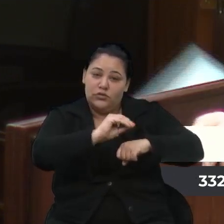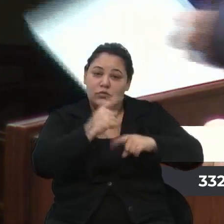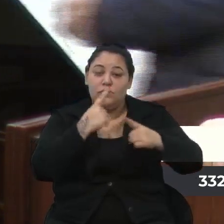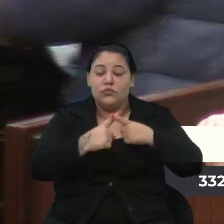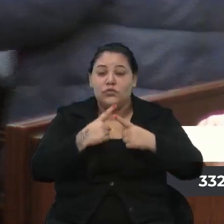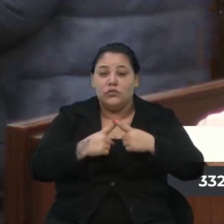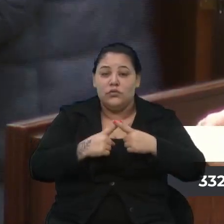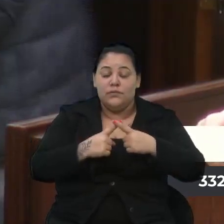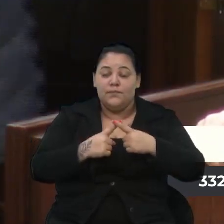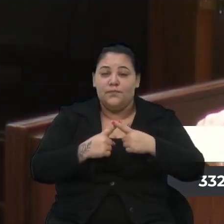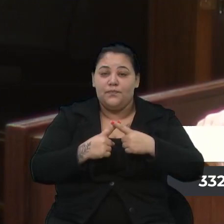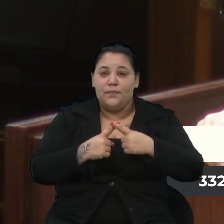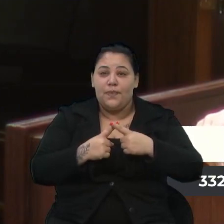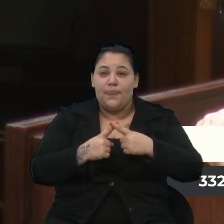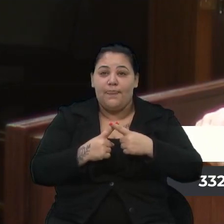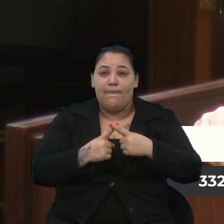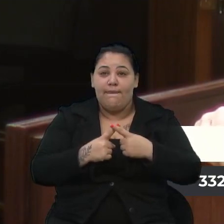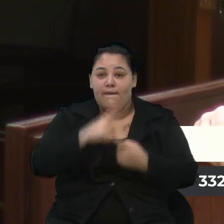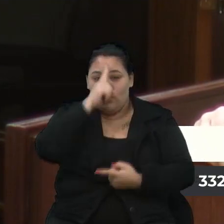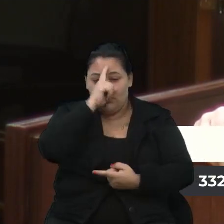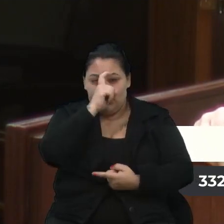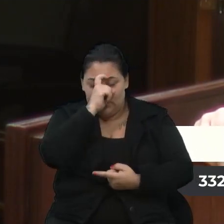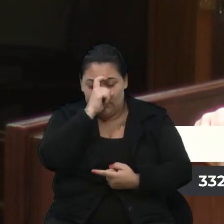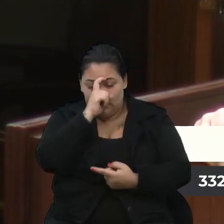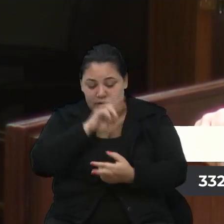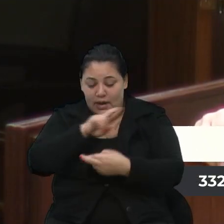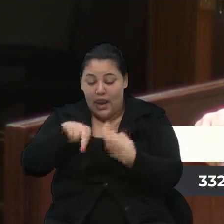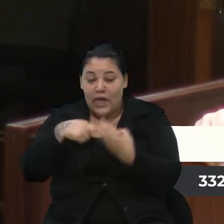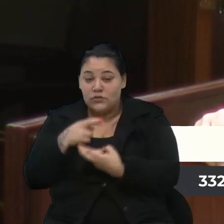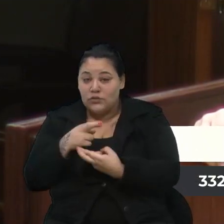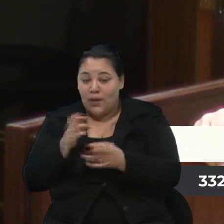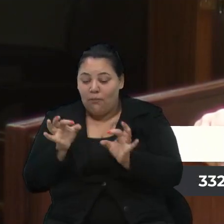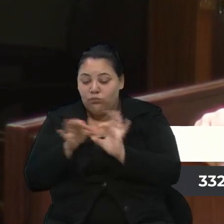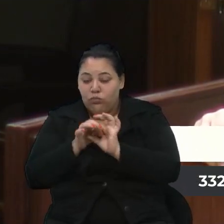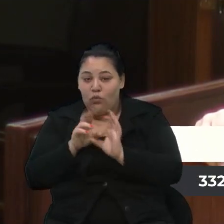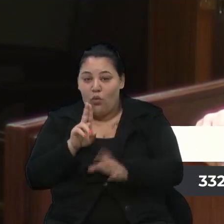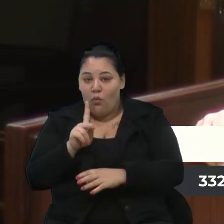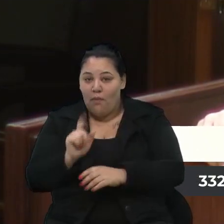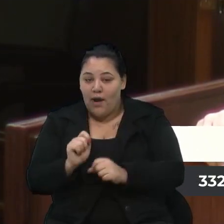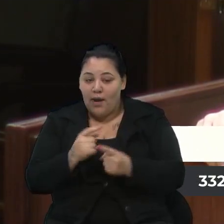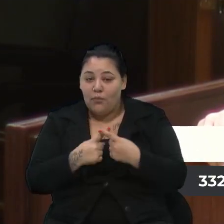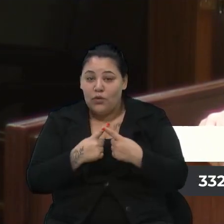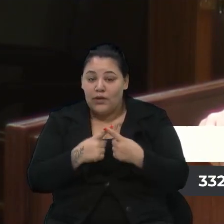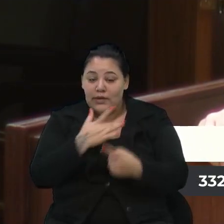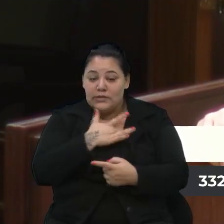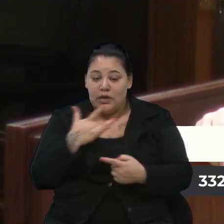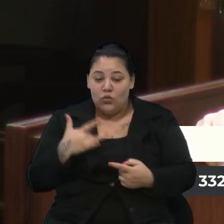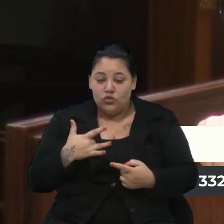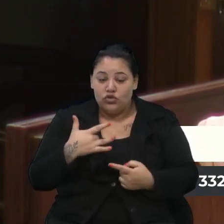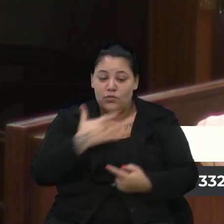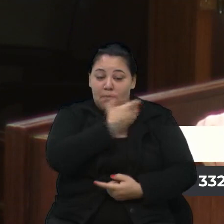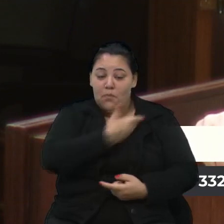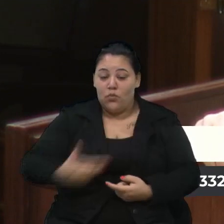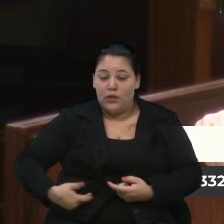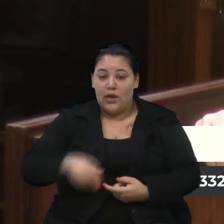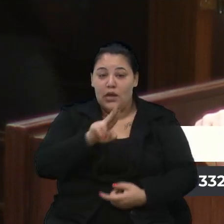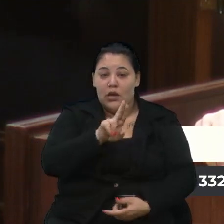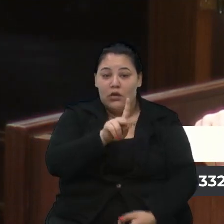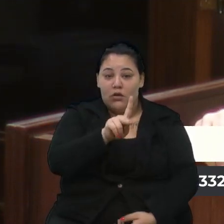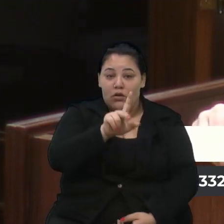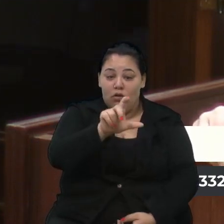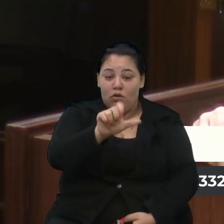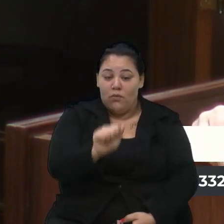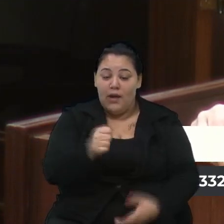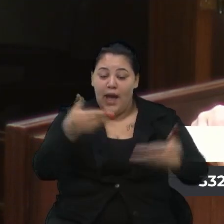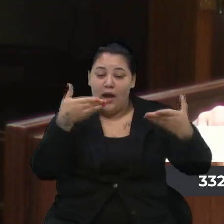hospitais têm relação com as UPAs. E como é saúde pública e UPAs, então, a partir de agora, também